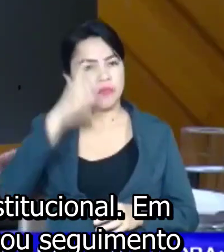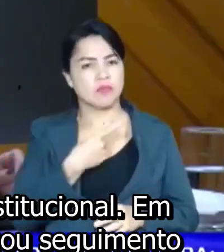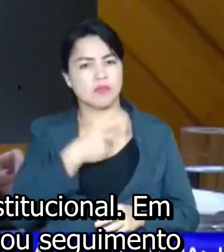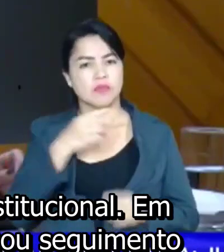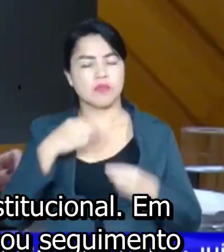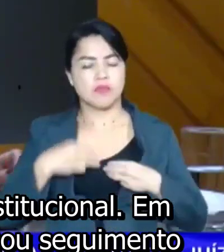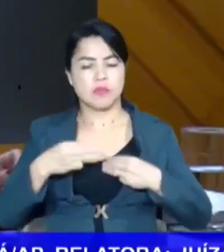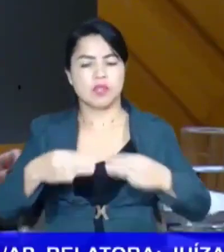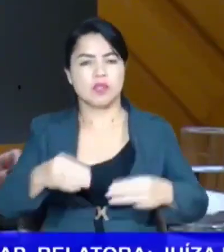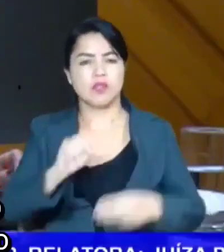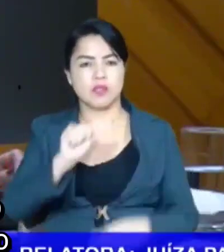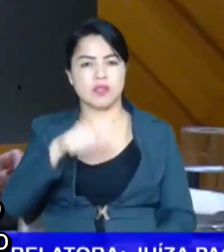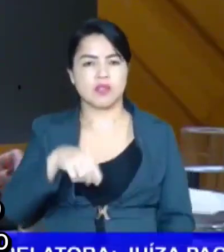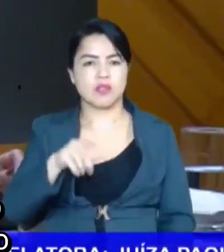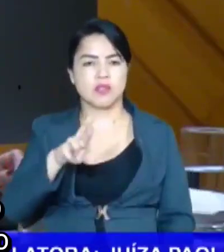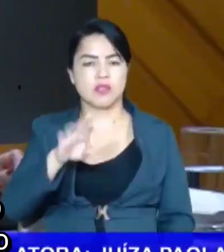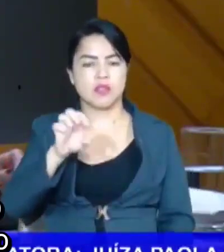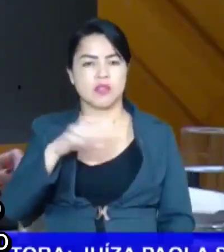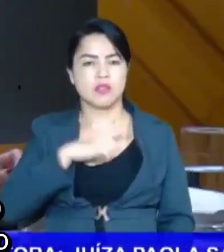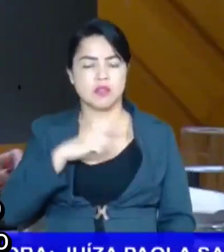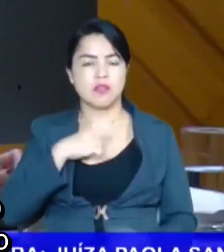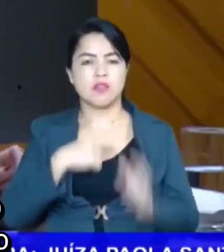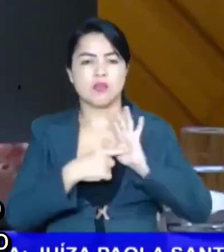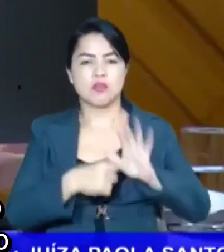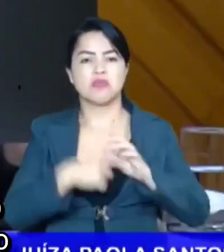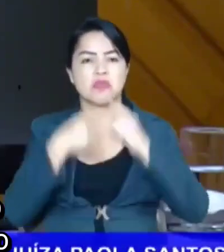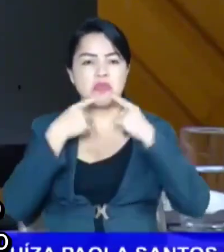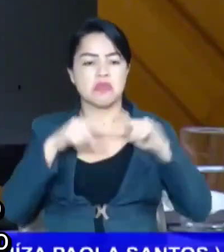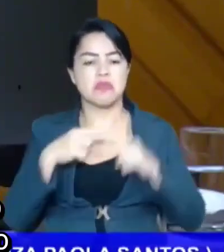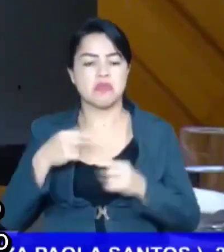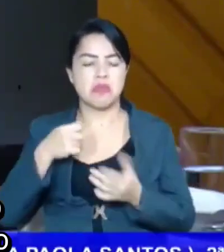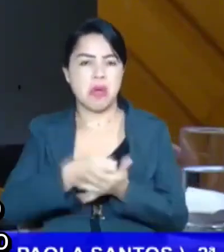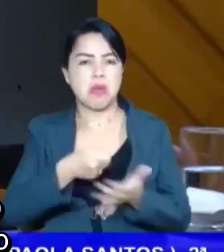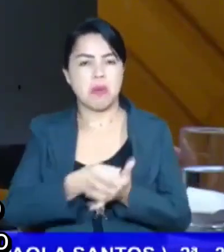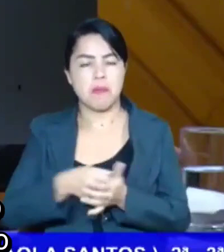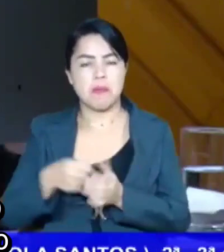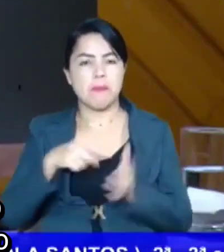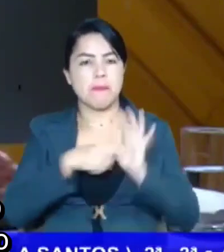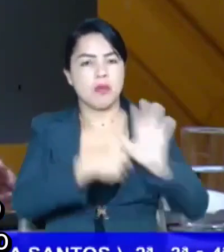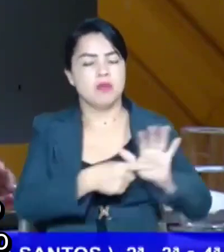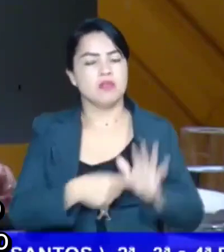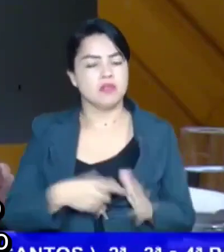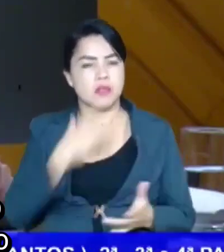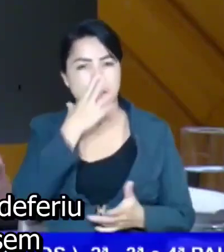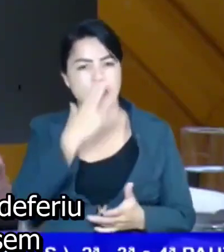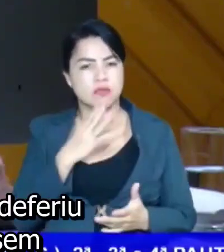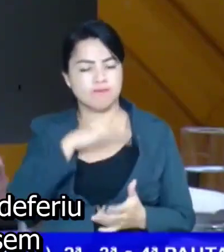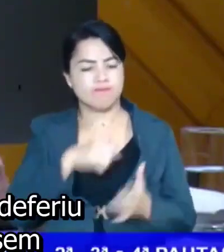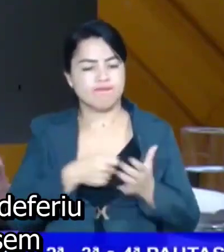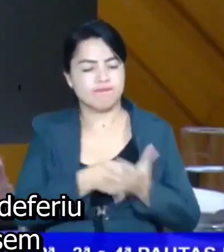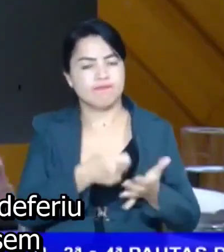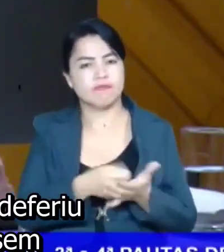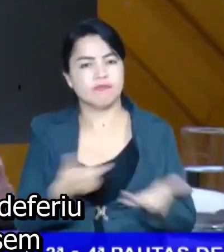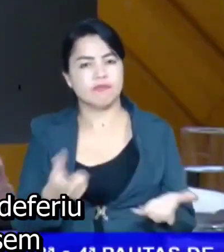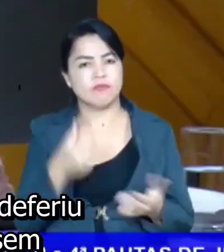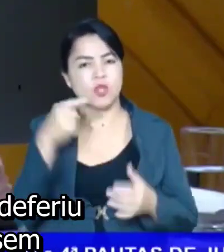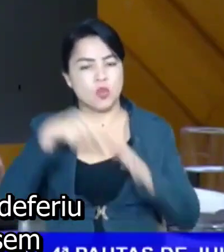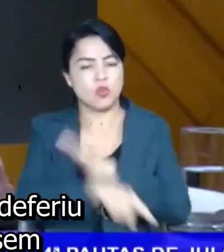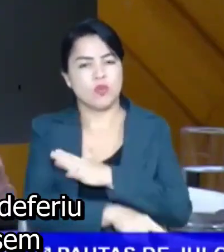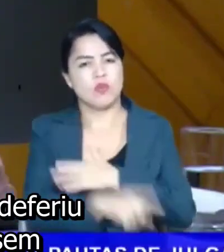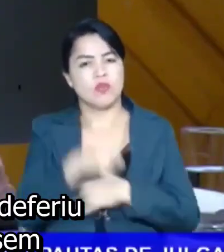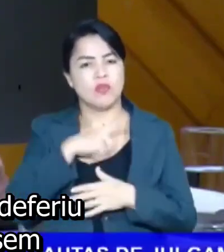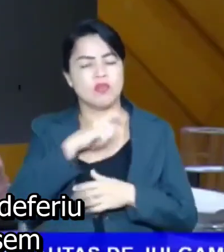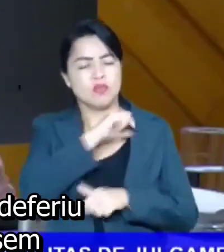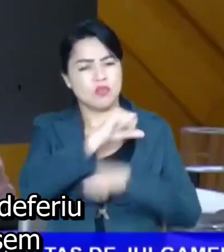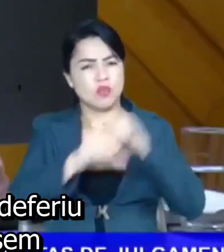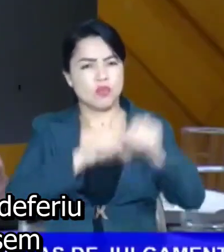André Mendonça negou seguimento à reclamação, o que denota abuso de direito do autor. Ao final, requereu conhecimento e provimento do agravo para que seja